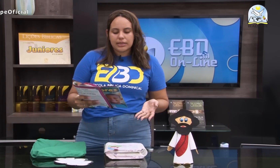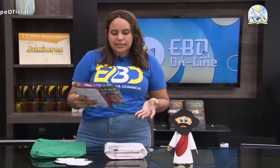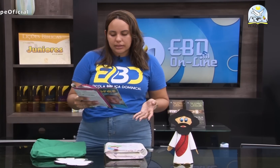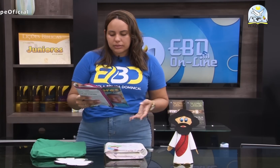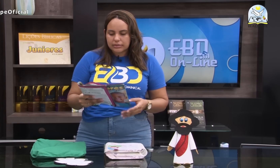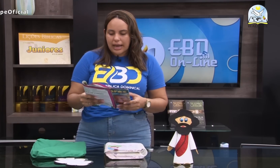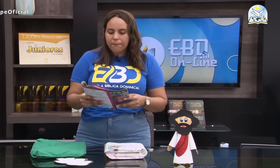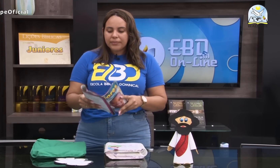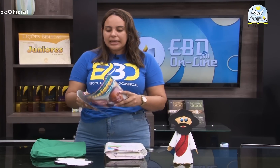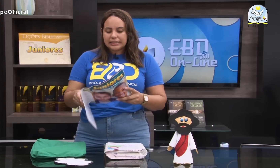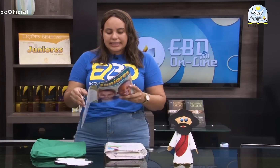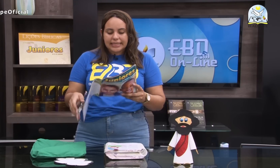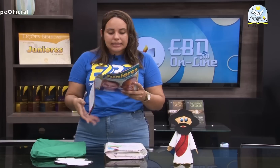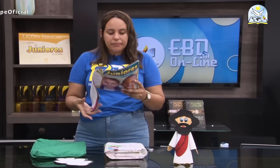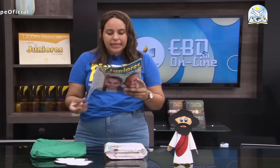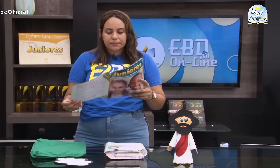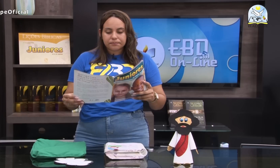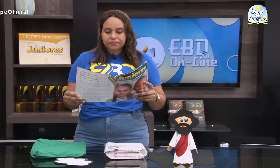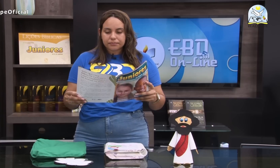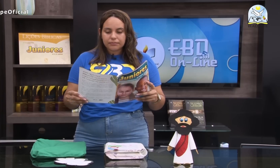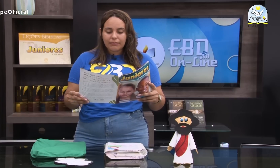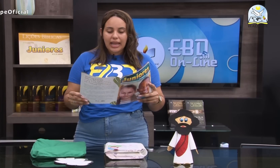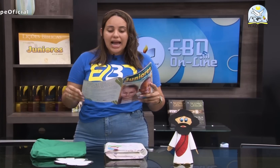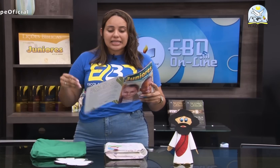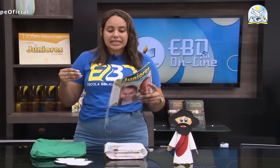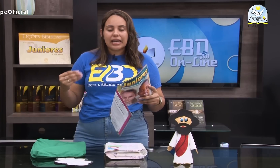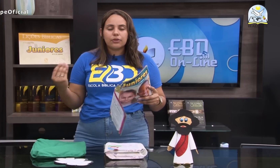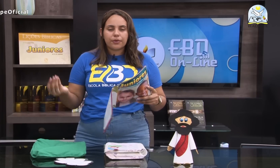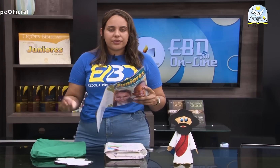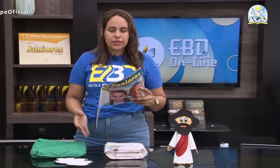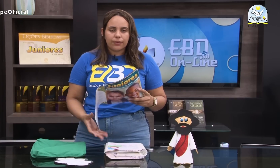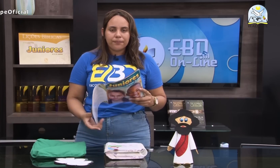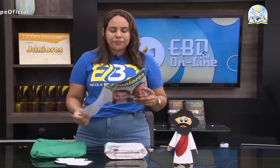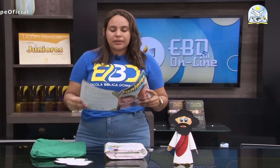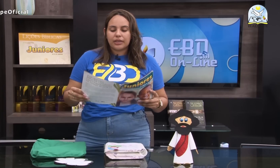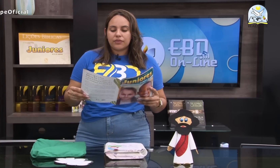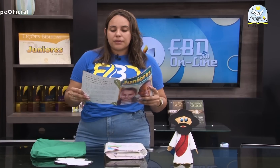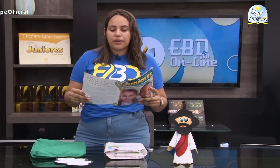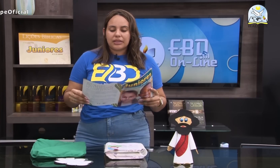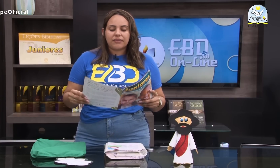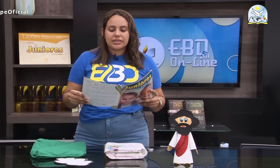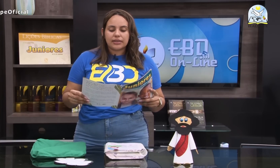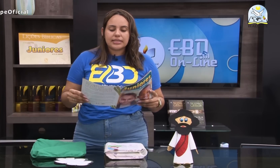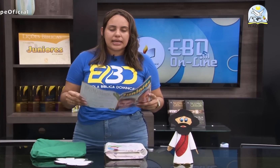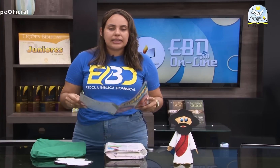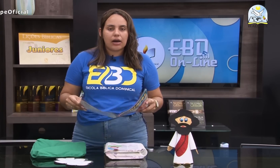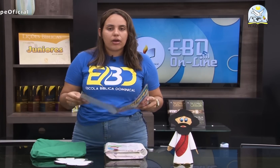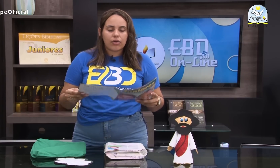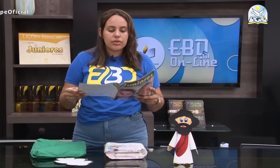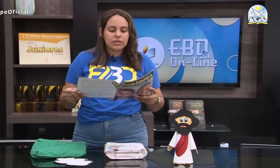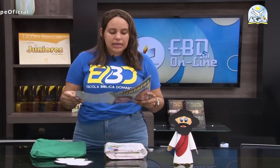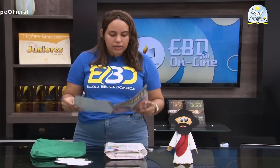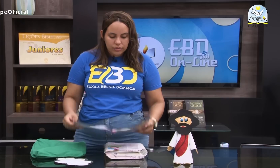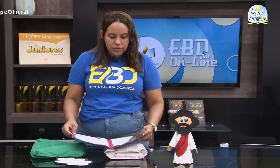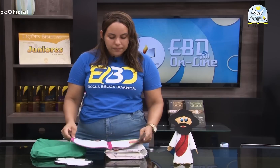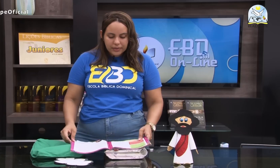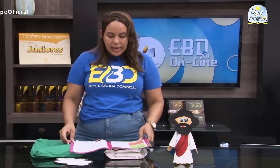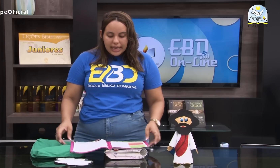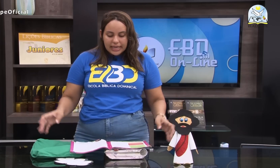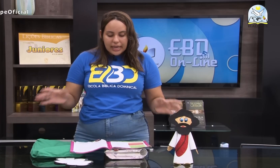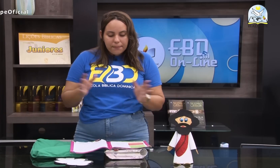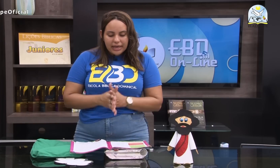do memorizando, tá? Tem também a sala do professor, que você pode estar fazendo em sala de aula com os seus